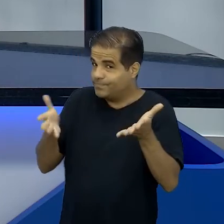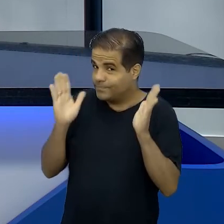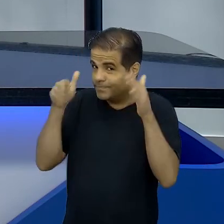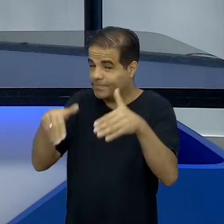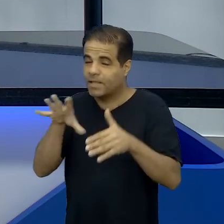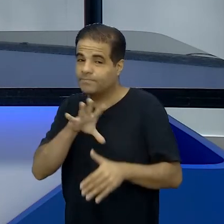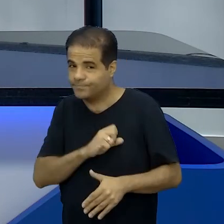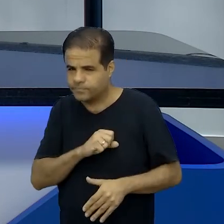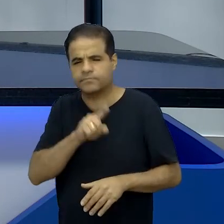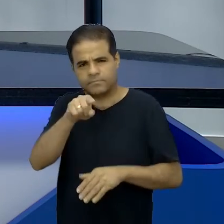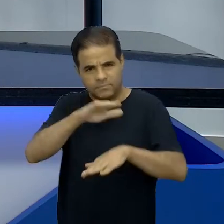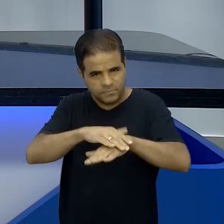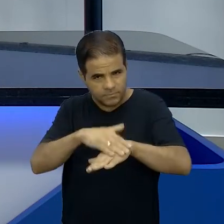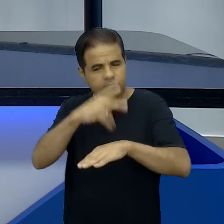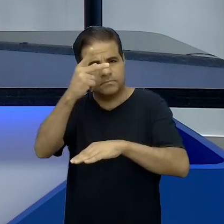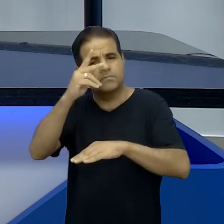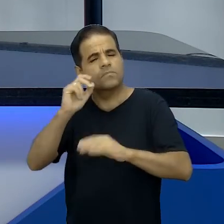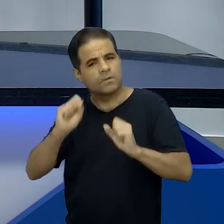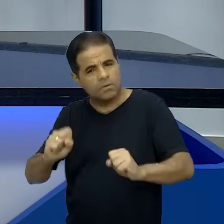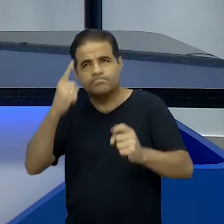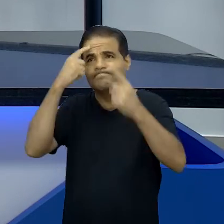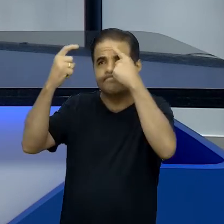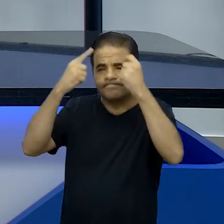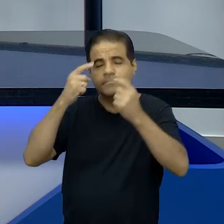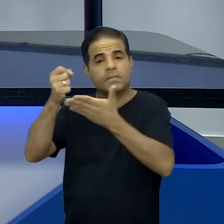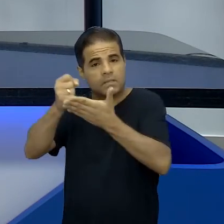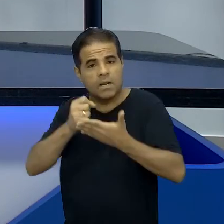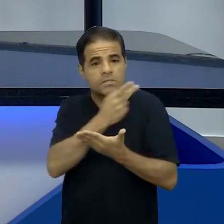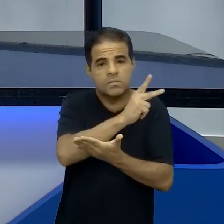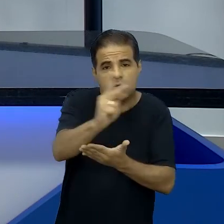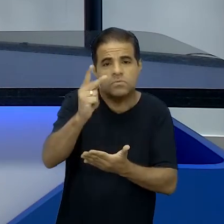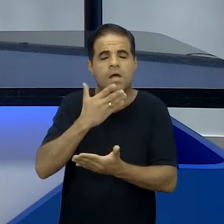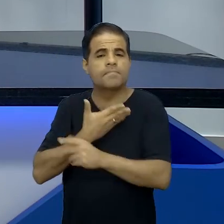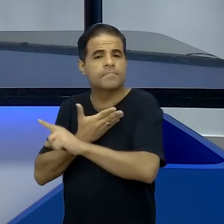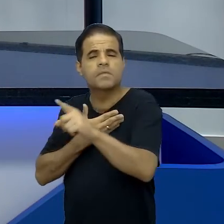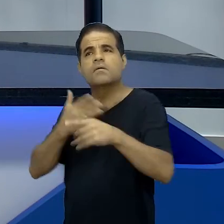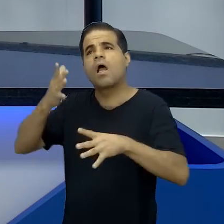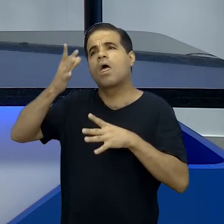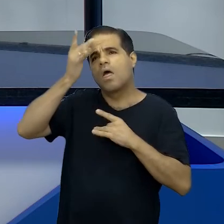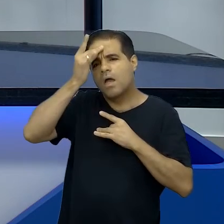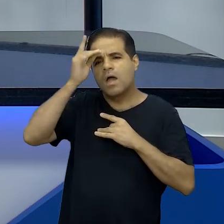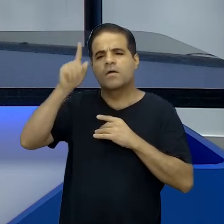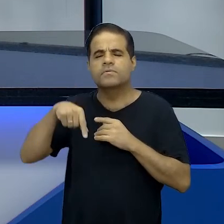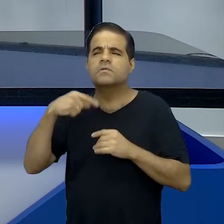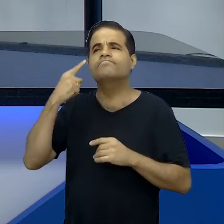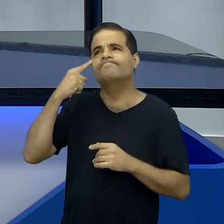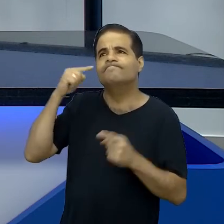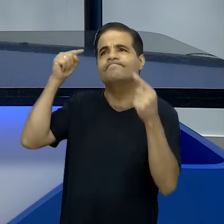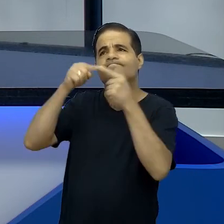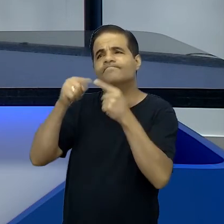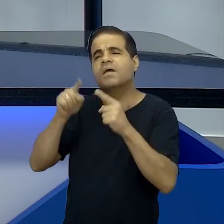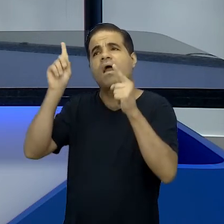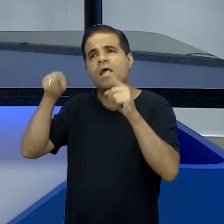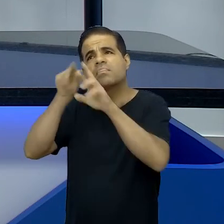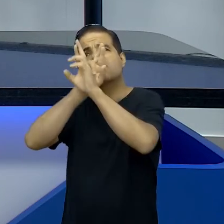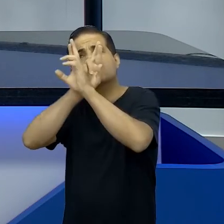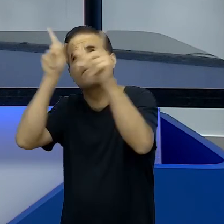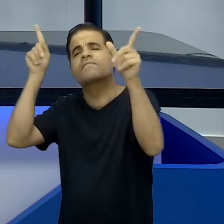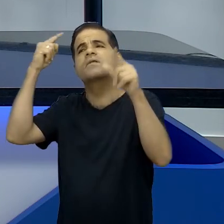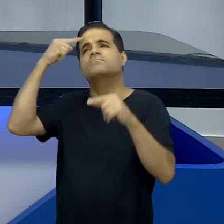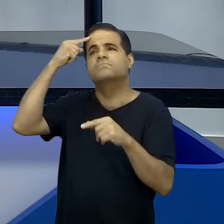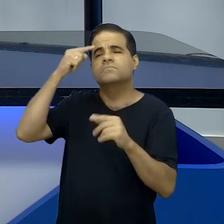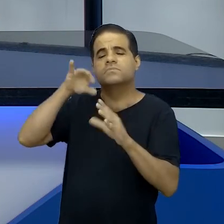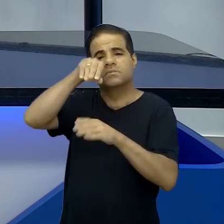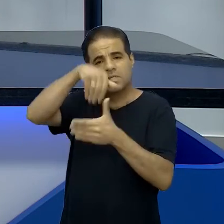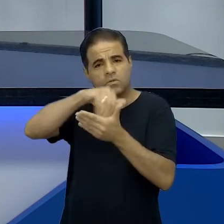no amor. Você também vai ter a sua curadoria e vai trazer para os seus colegas aquela performance que você viu, que você assistiu diferente dentro